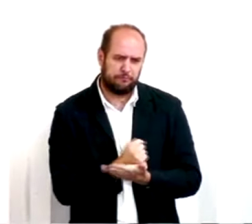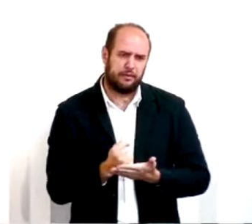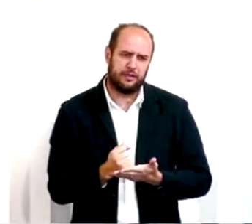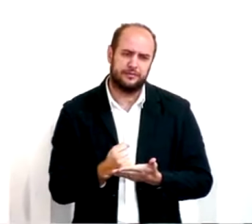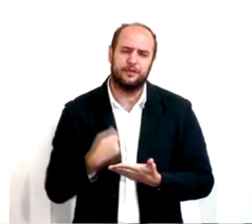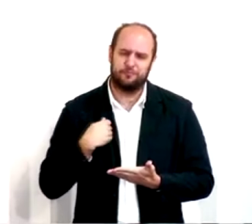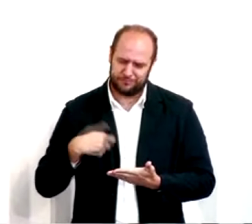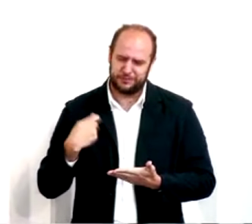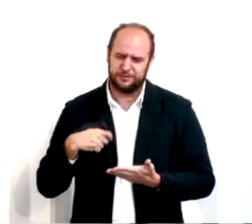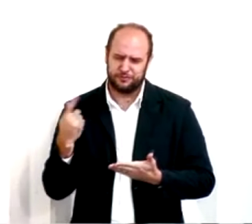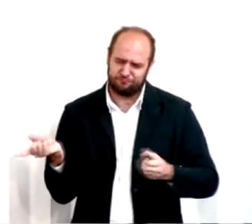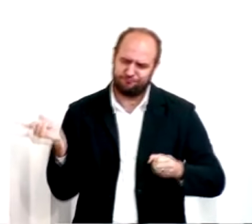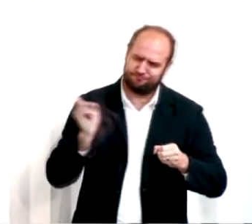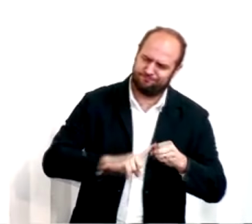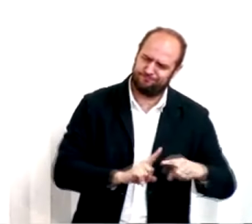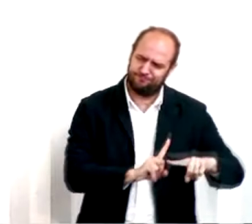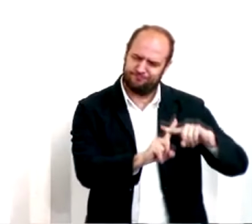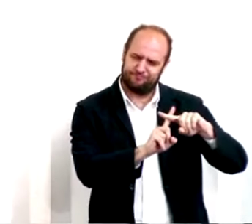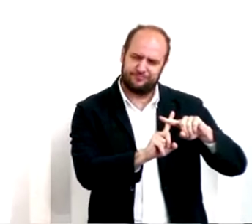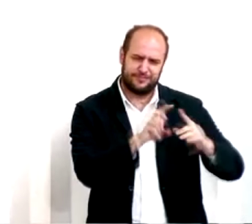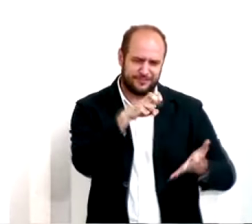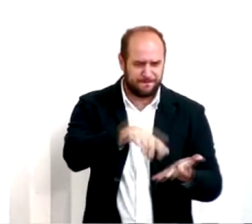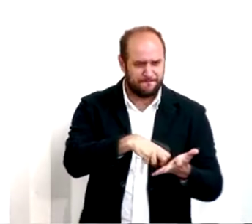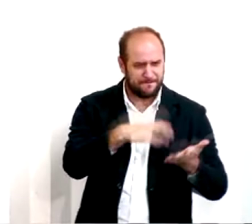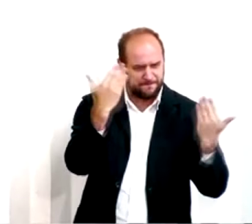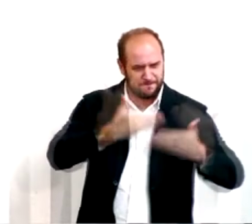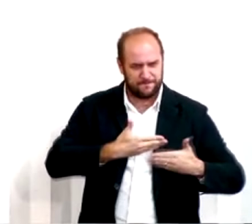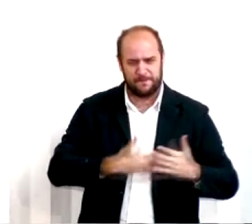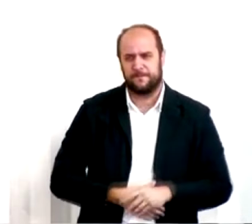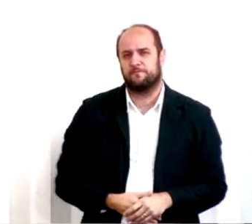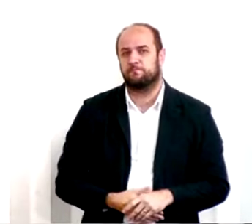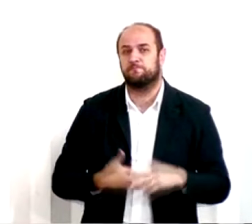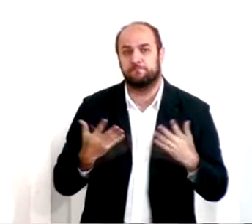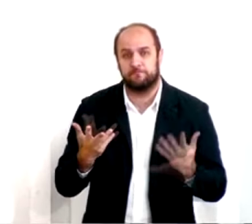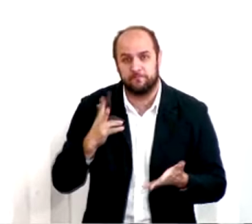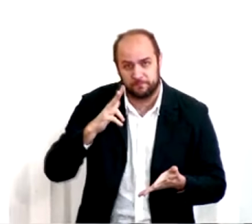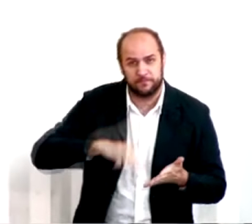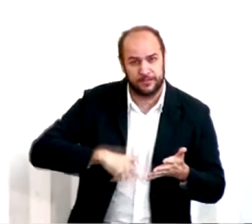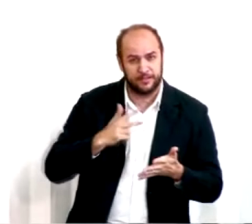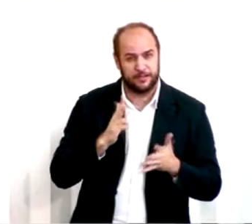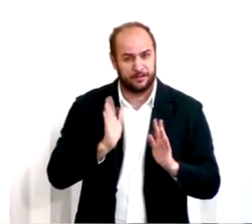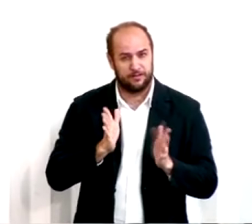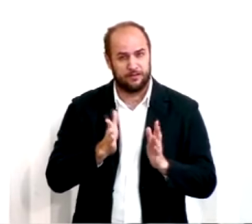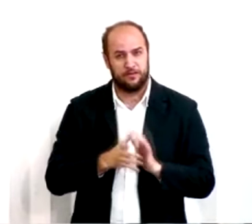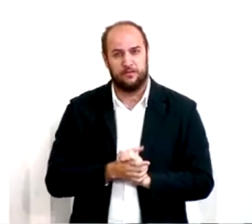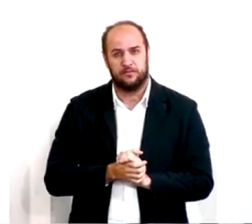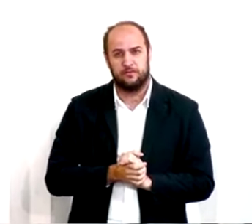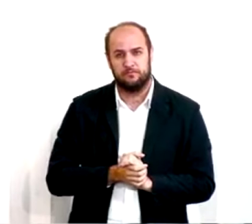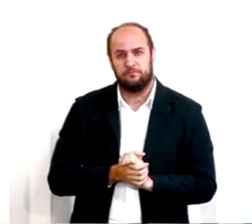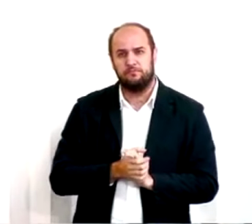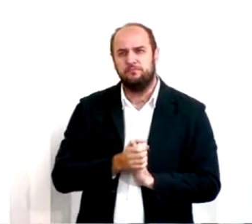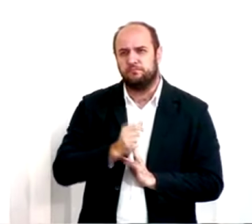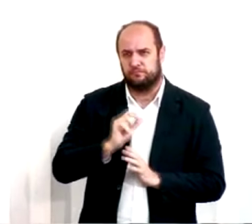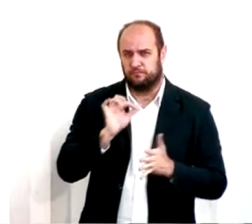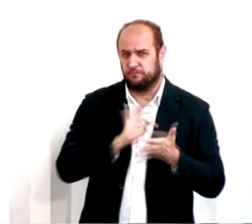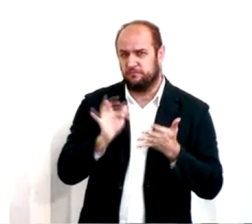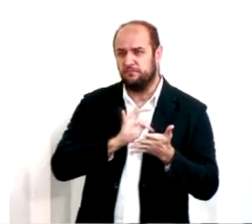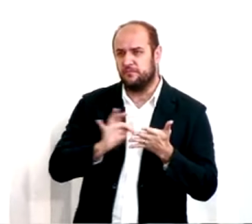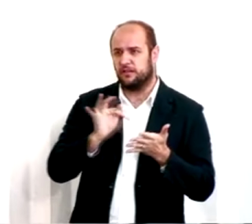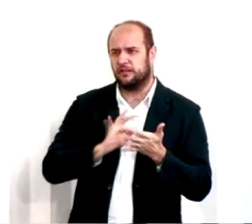preciso estar diante da cruz de Cristo e para os adultos quero começar com a leitura de uma declaração um dos